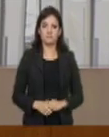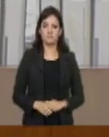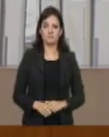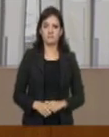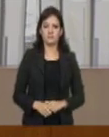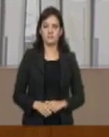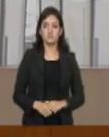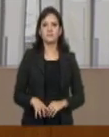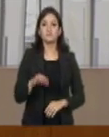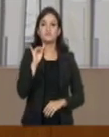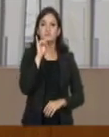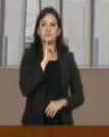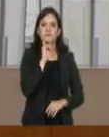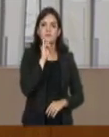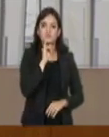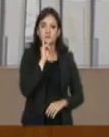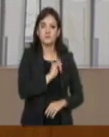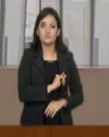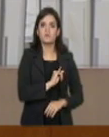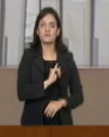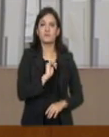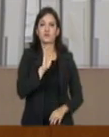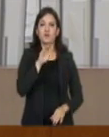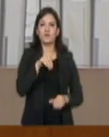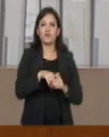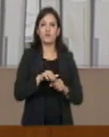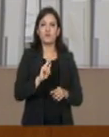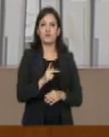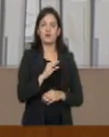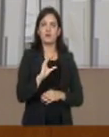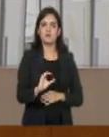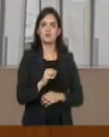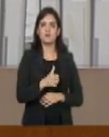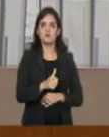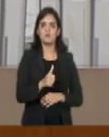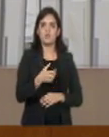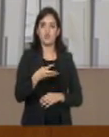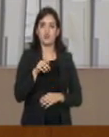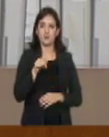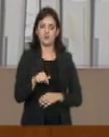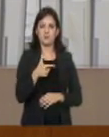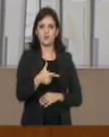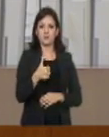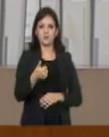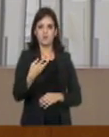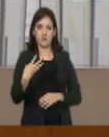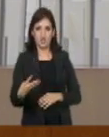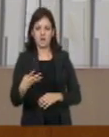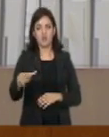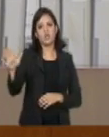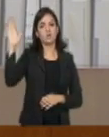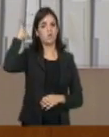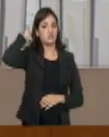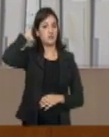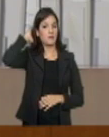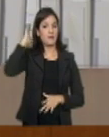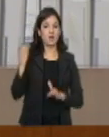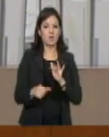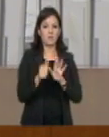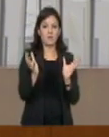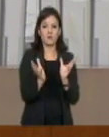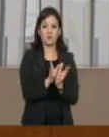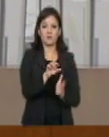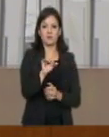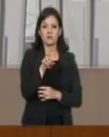Por exemplo, voto vista proferido no HC 114.214, procedente do Pará, julgado na primeira turma em 5 de novembro